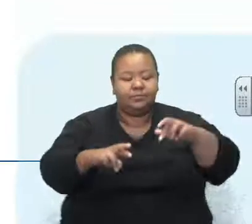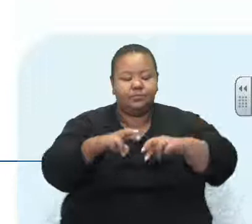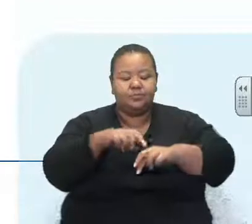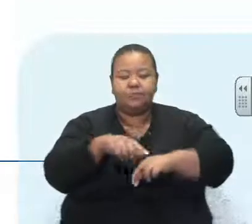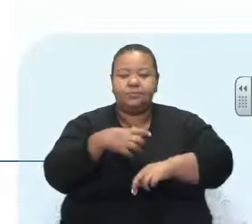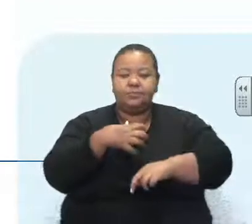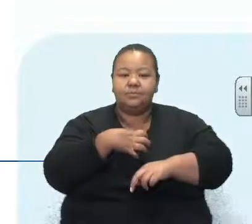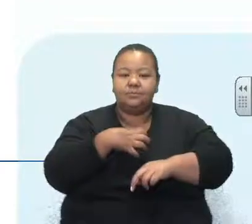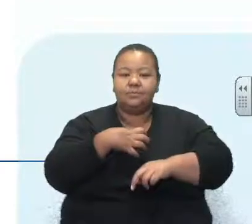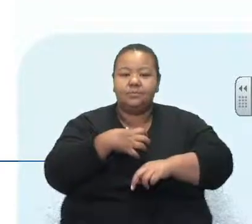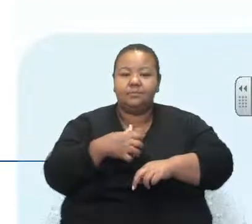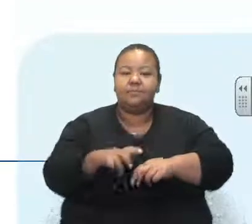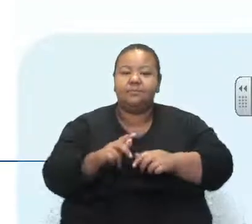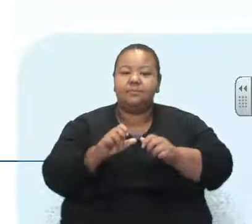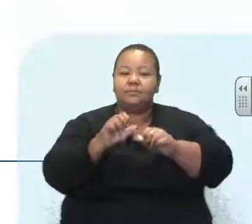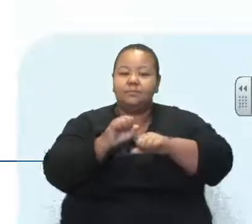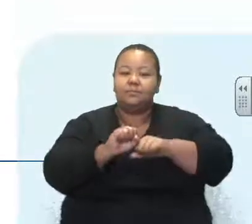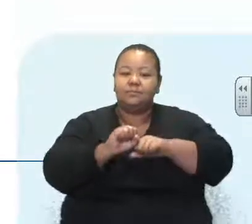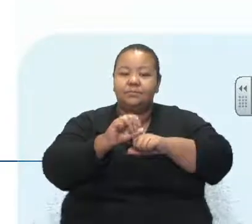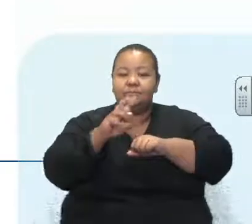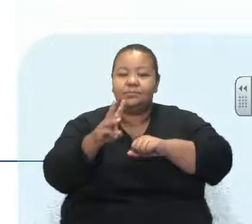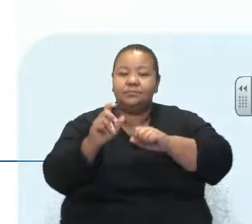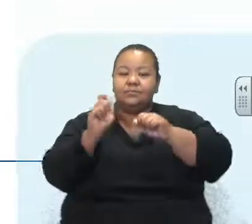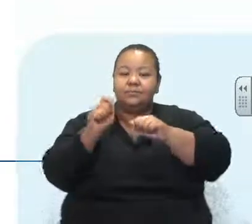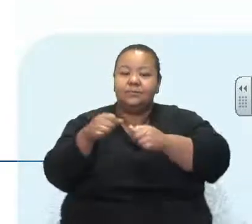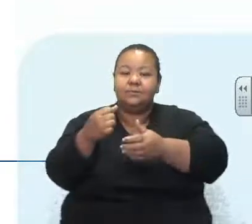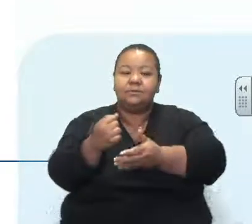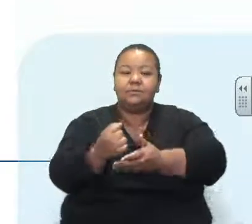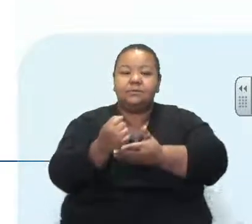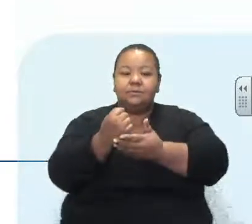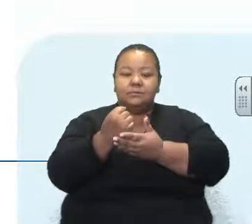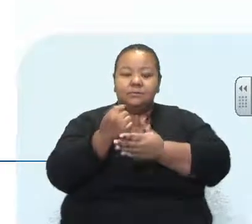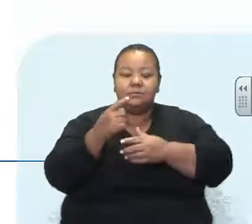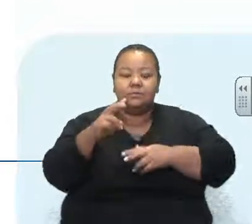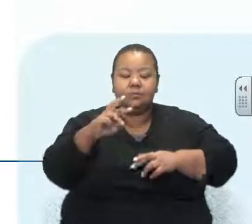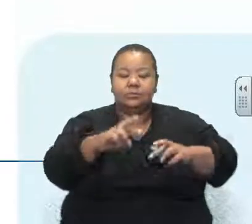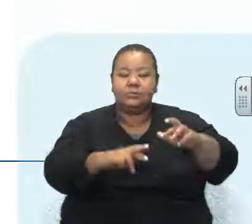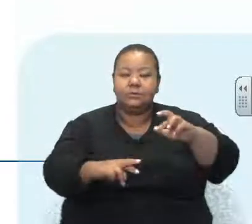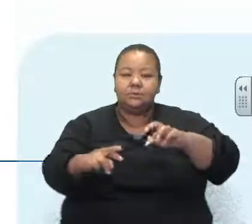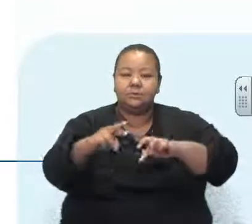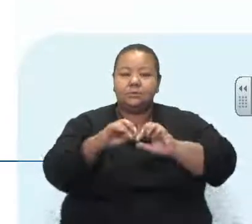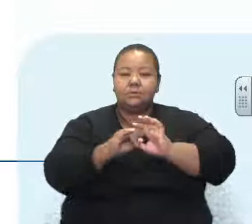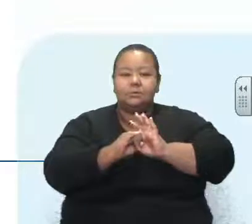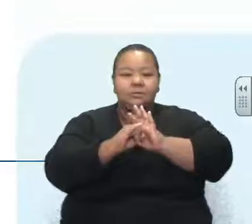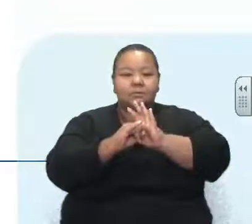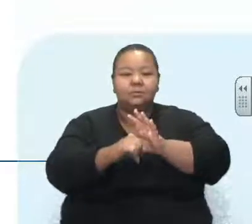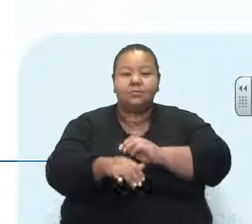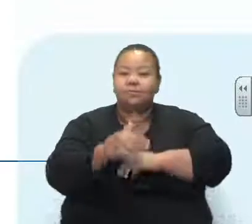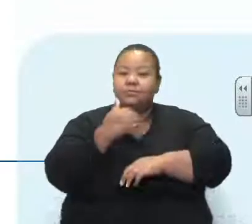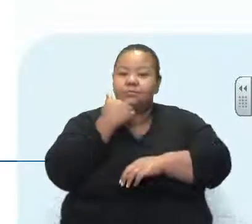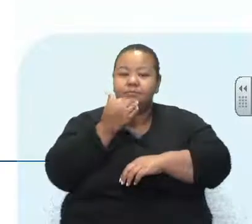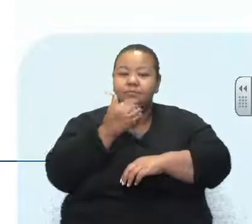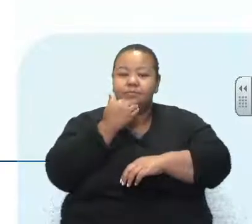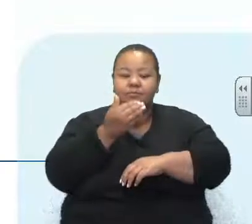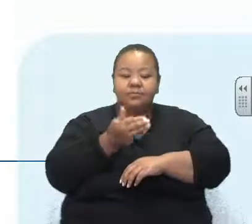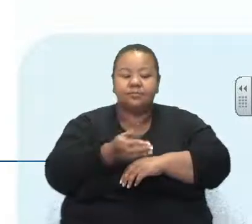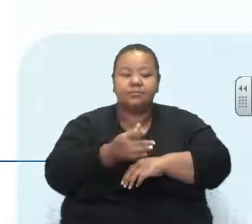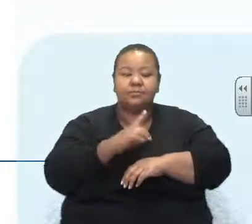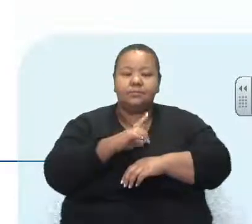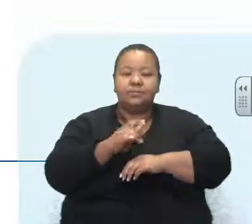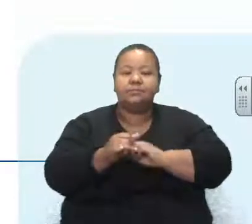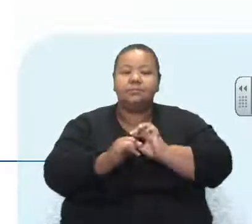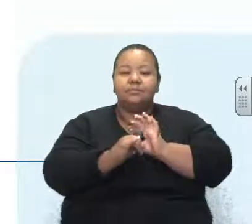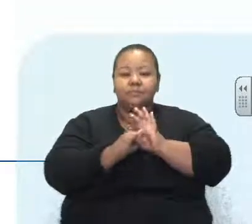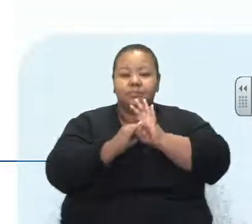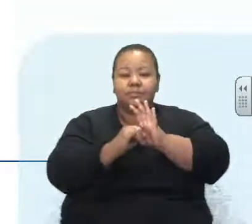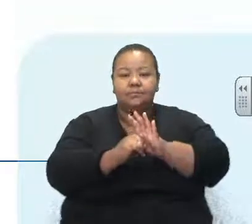de ferramentas e software que pode me auxiliar para analisar os indicadores. Não adianta nada eu ter os indicadores ali.